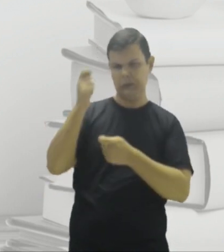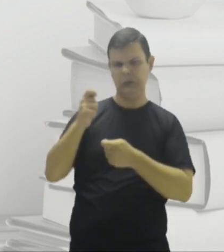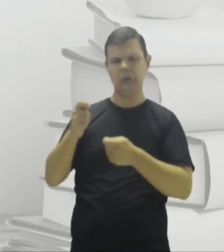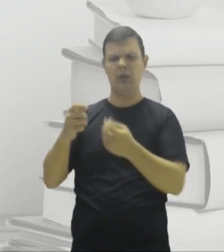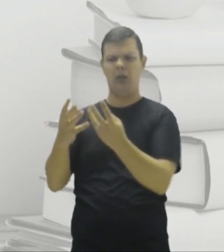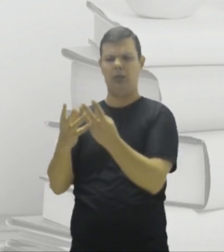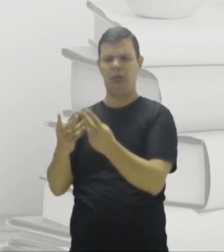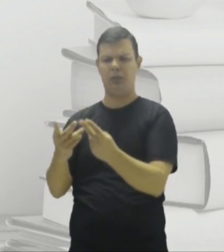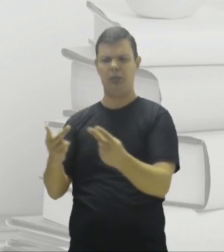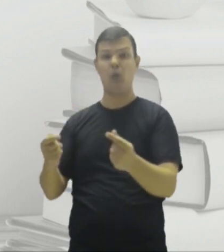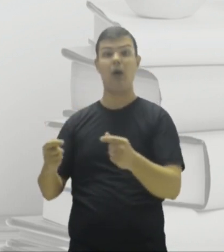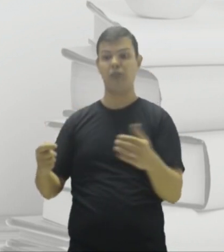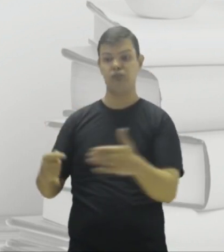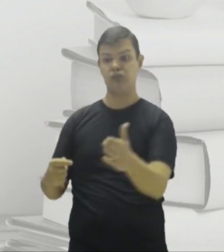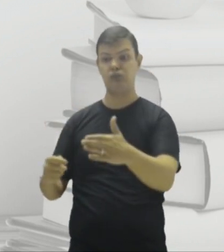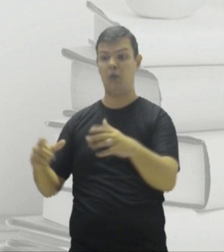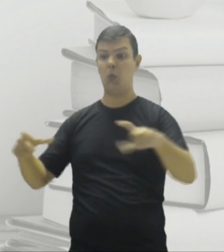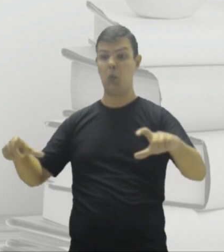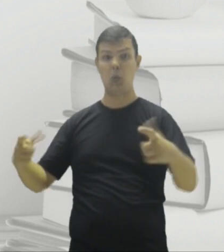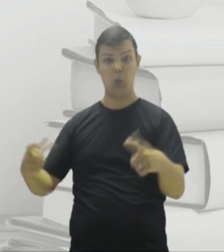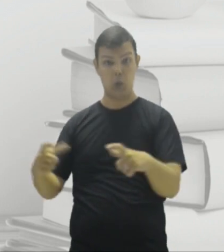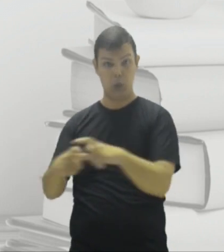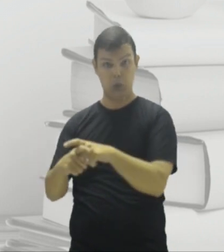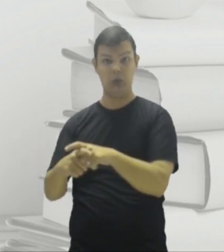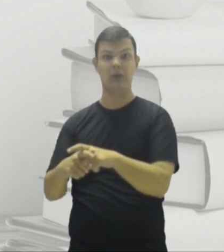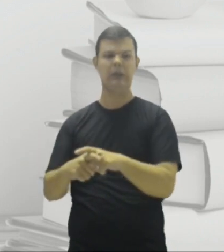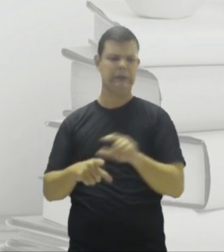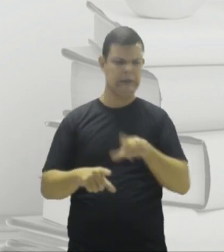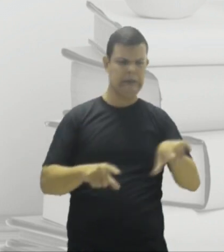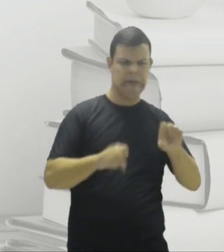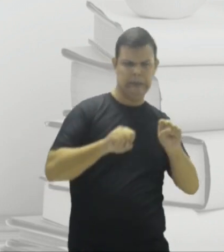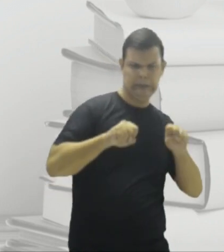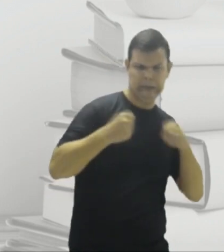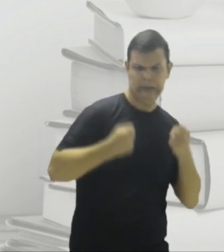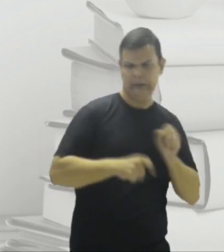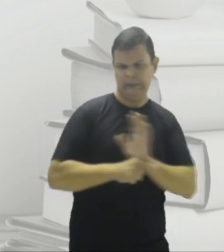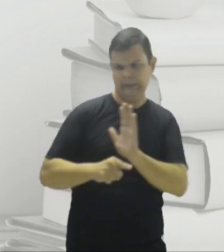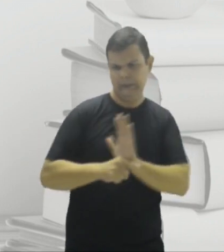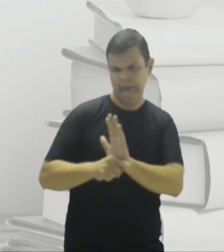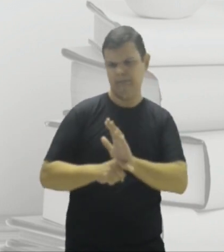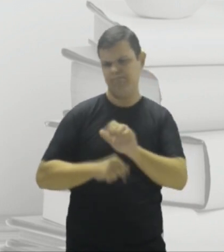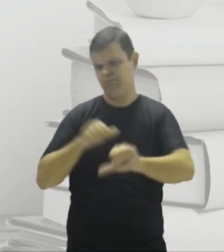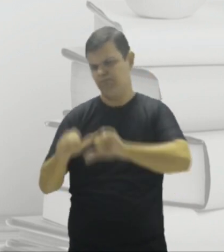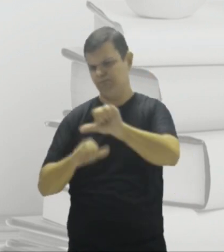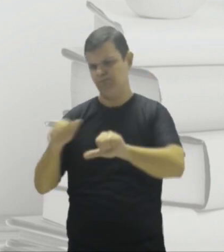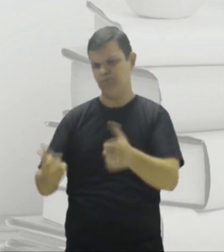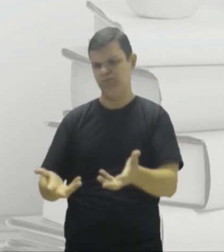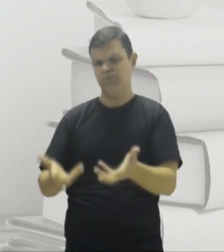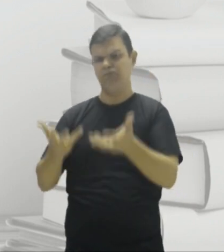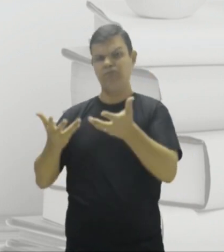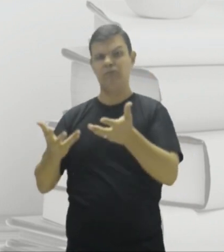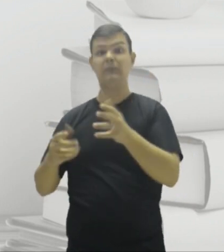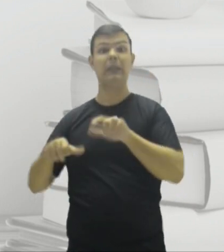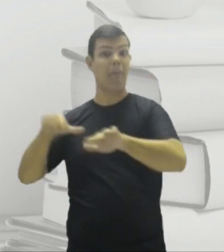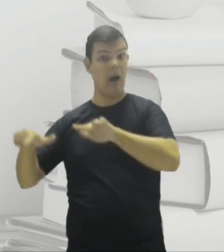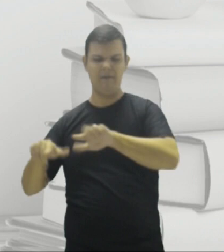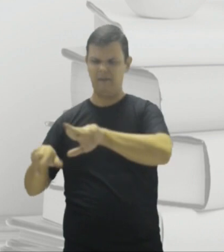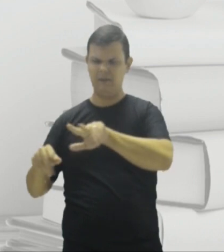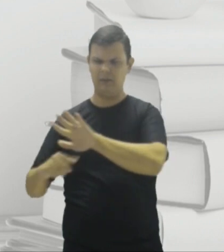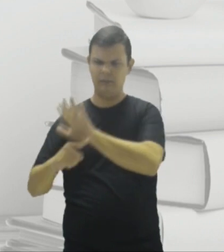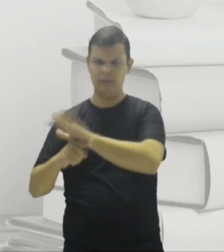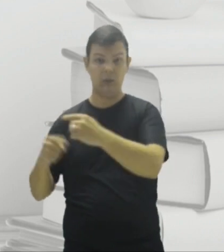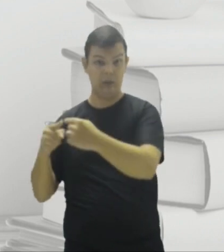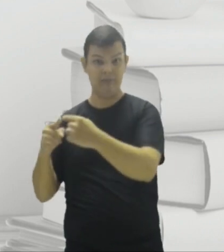esgotamento rápido de muitas espécies de peixes e estão impedindo os esforços para salvar e restaurar a pesca global e os empregos a ela